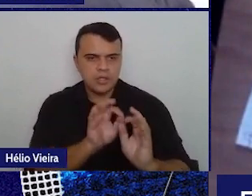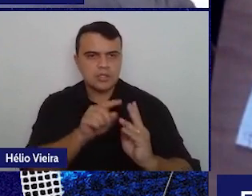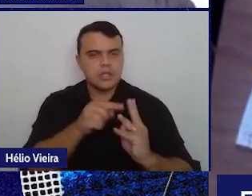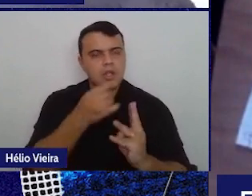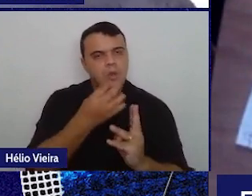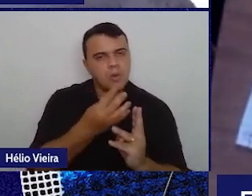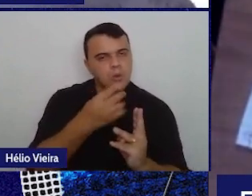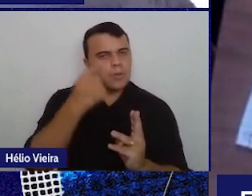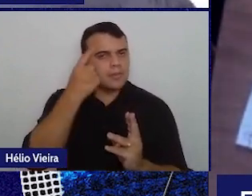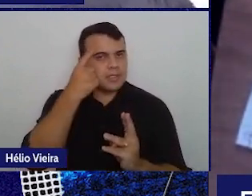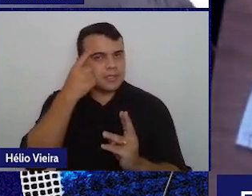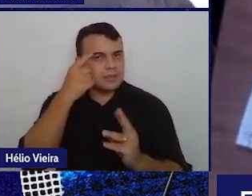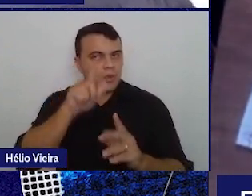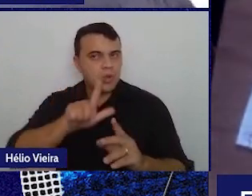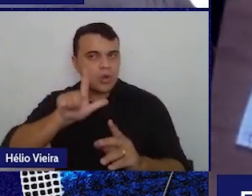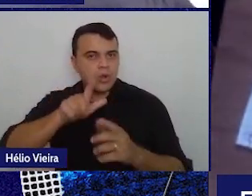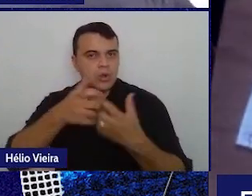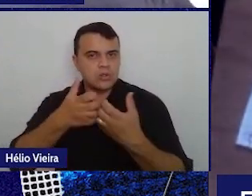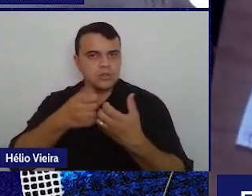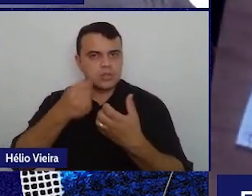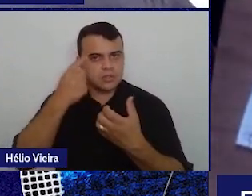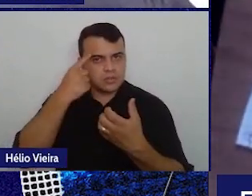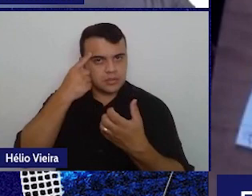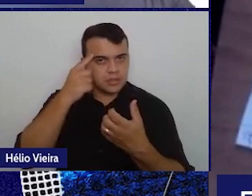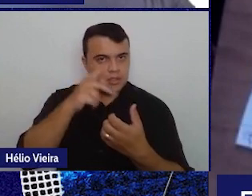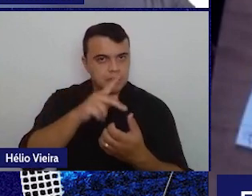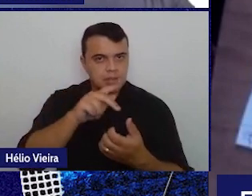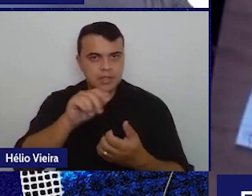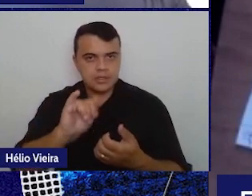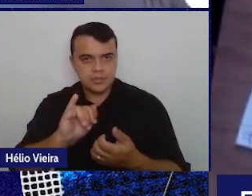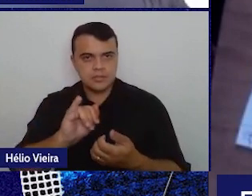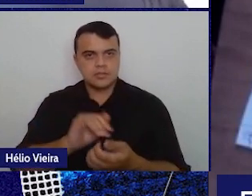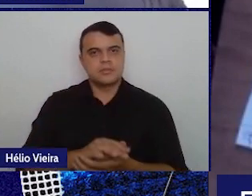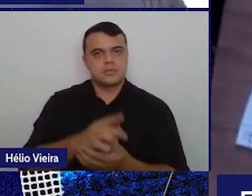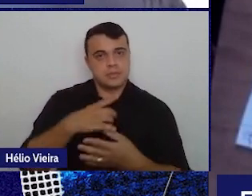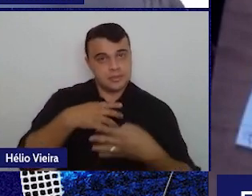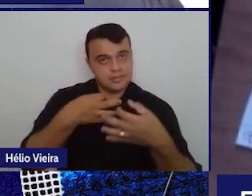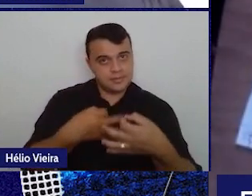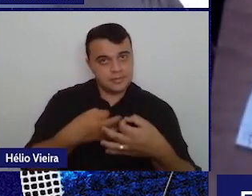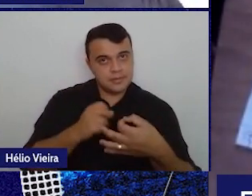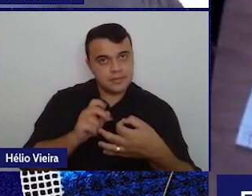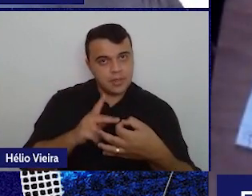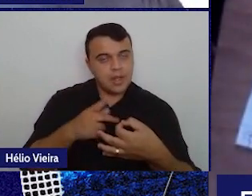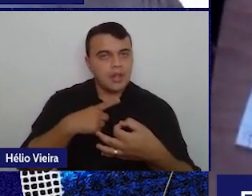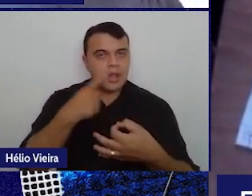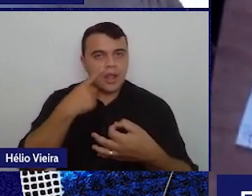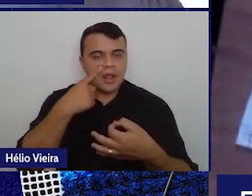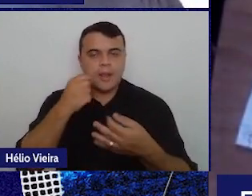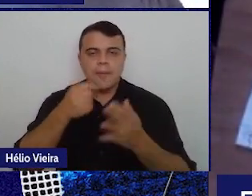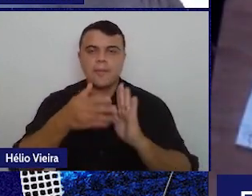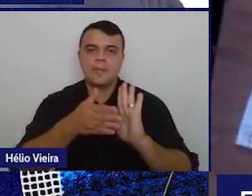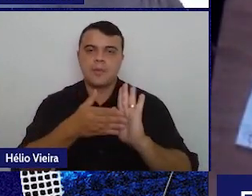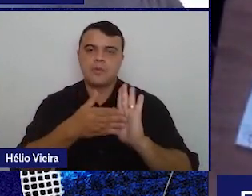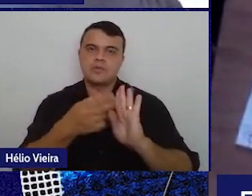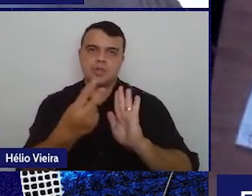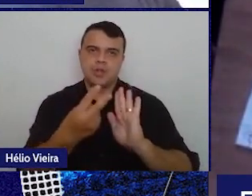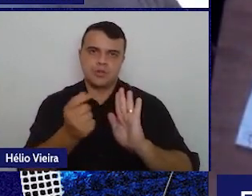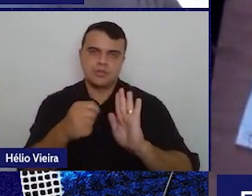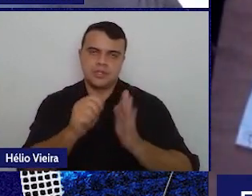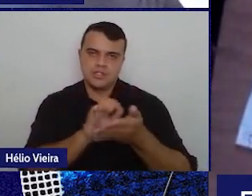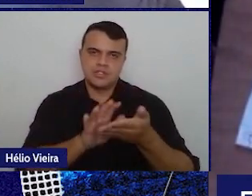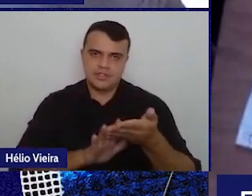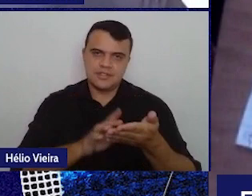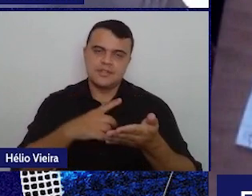que tem pensamento lógico, raciocínio, pares e ímpares, certinho? Então, essa é a proposta 2 de